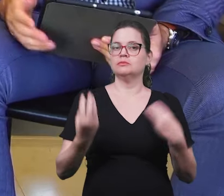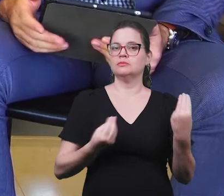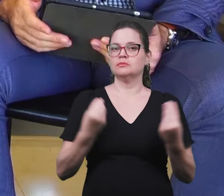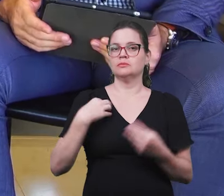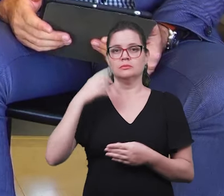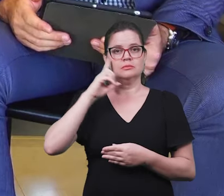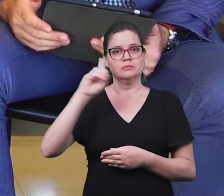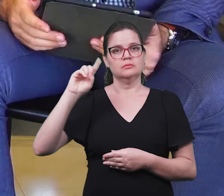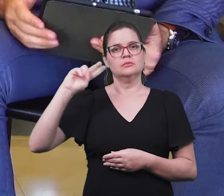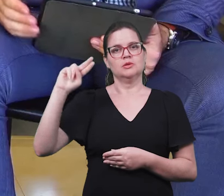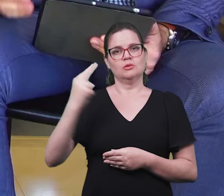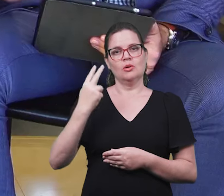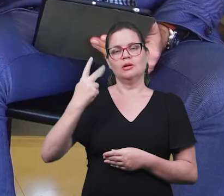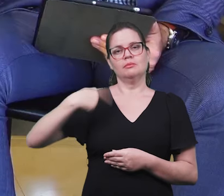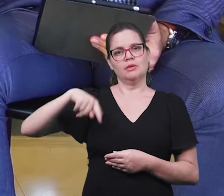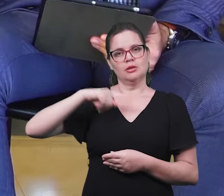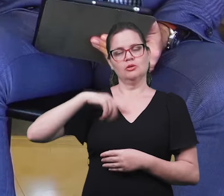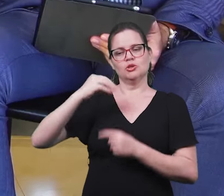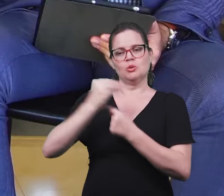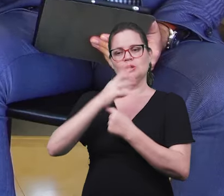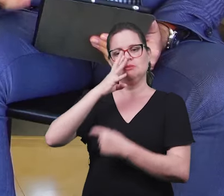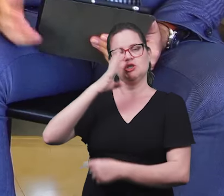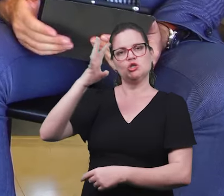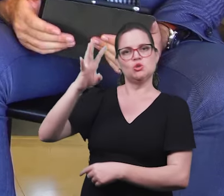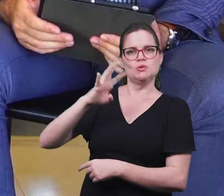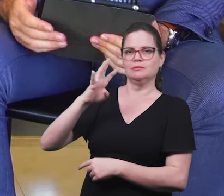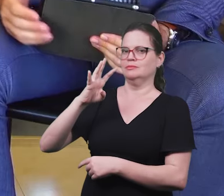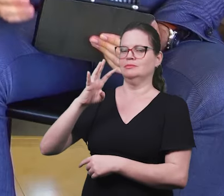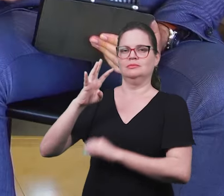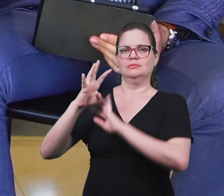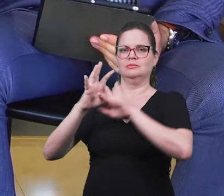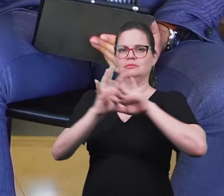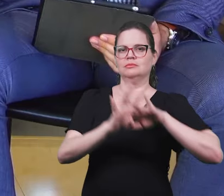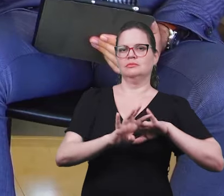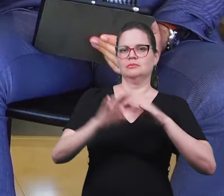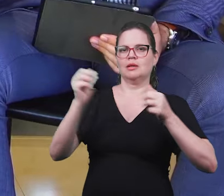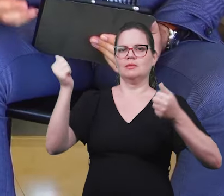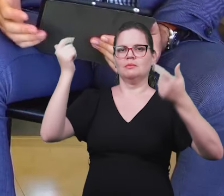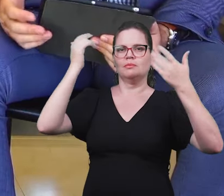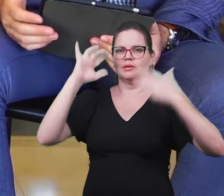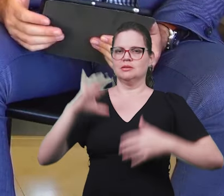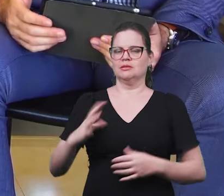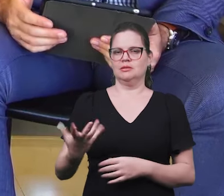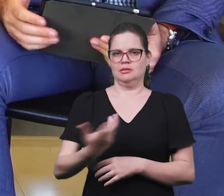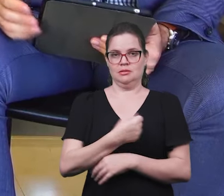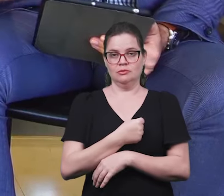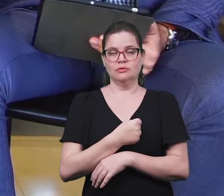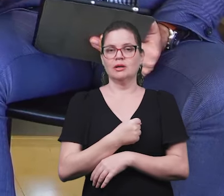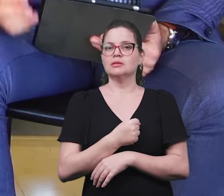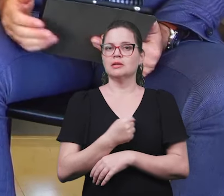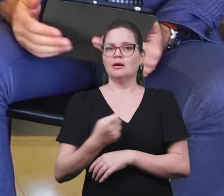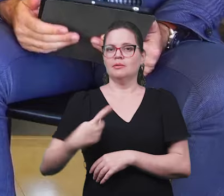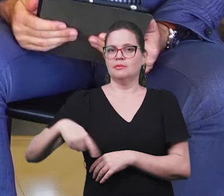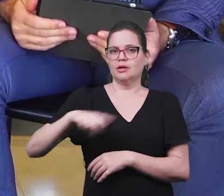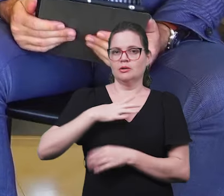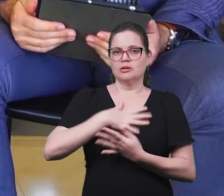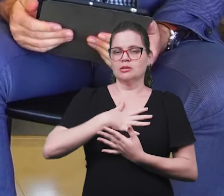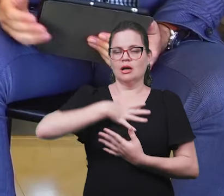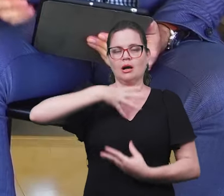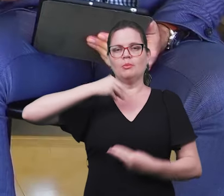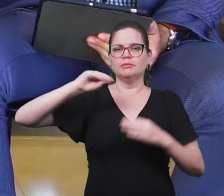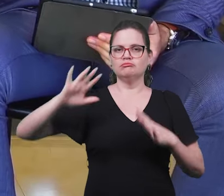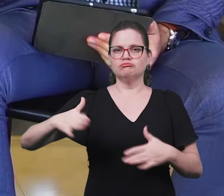isso com a vida do homem? Ao invés de nos condenar, Ele trouxe para nós a bênção da salvação, o alimento para a nossa